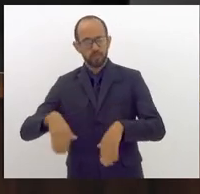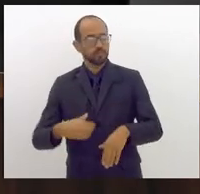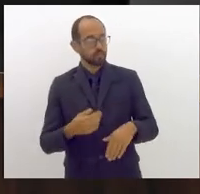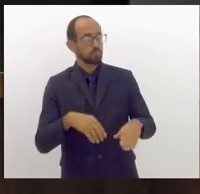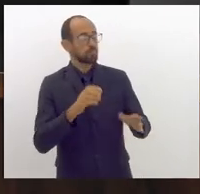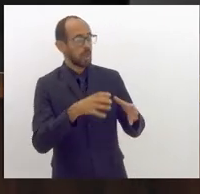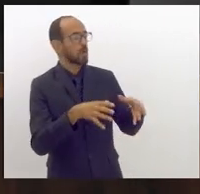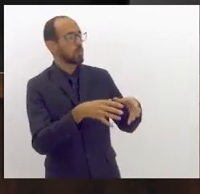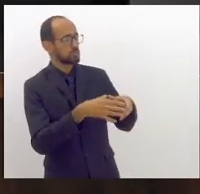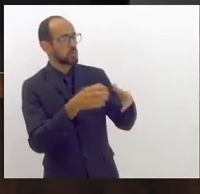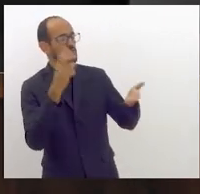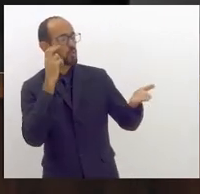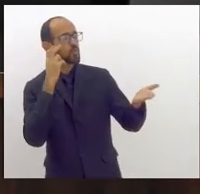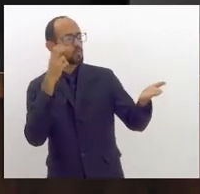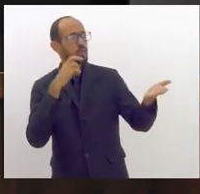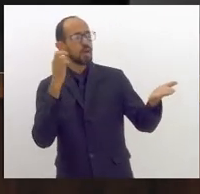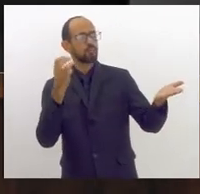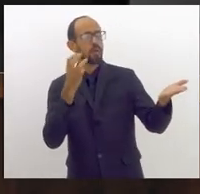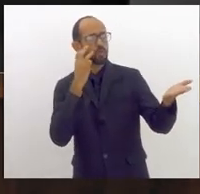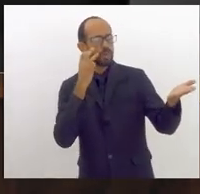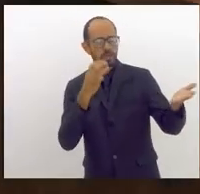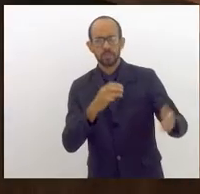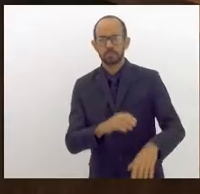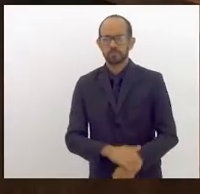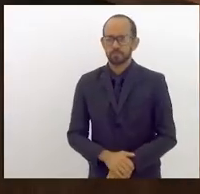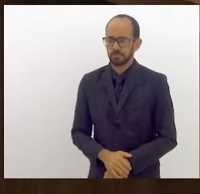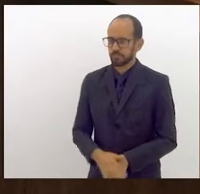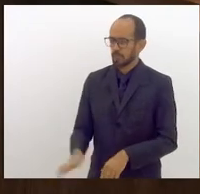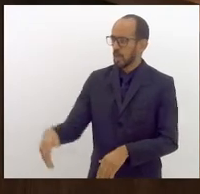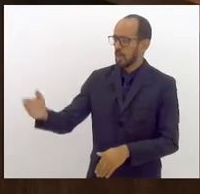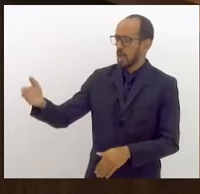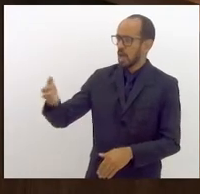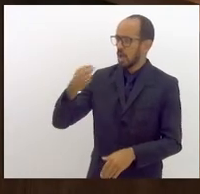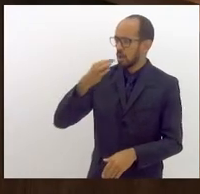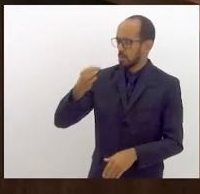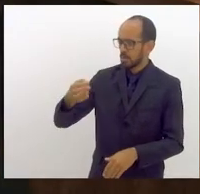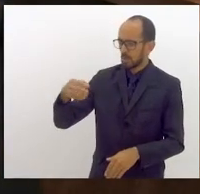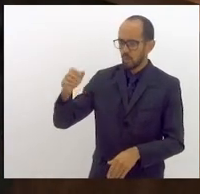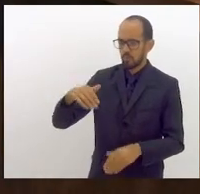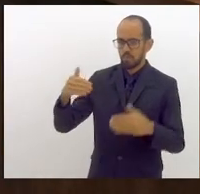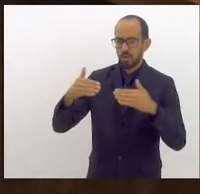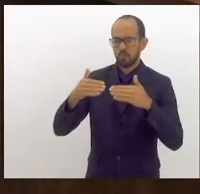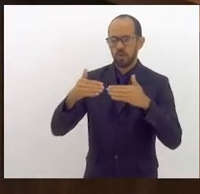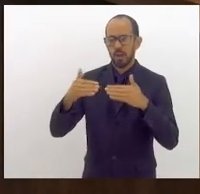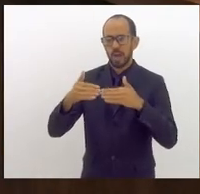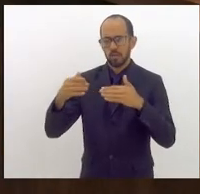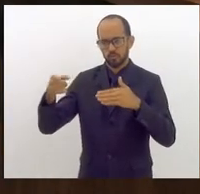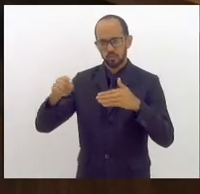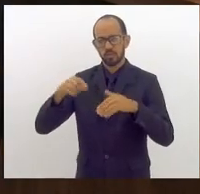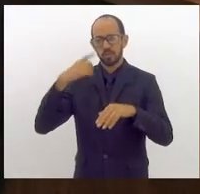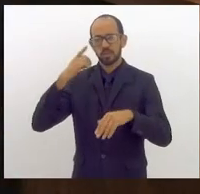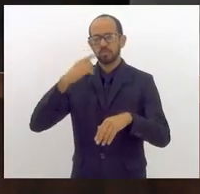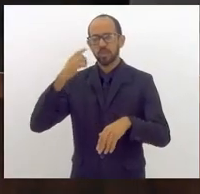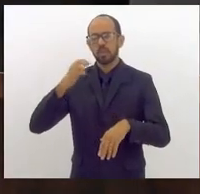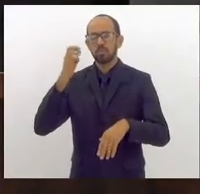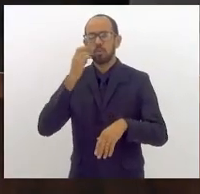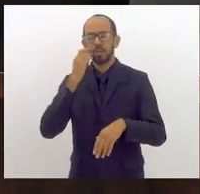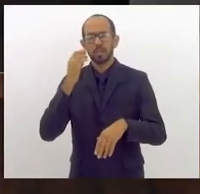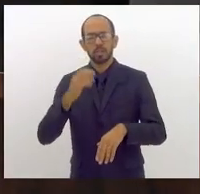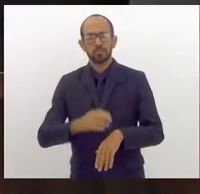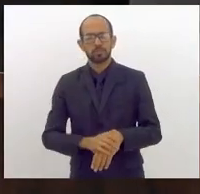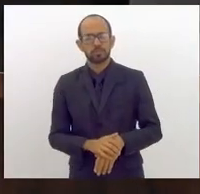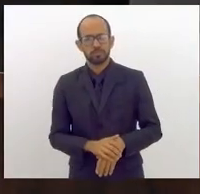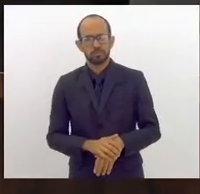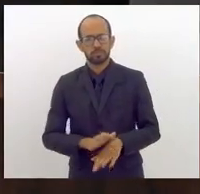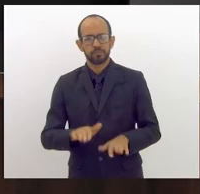waldeck Carneiro parecendo mérito favorável a proposta de deputada Mônica Francisca pela comissão